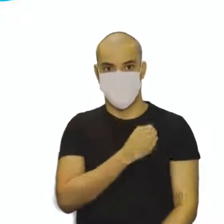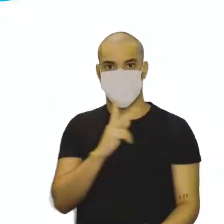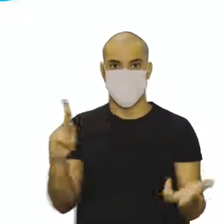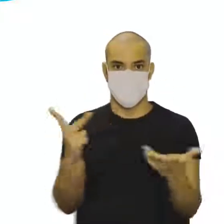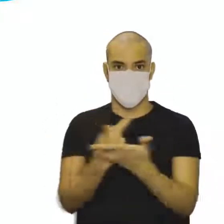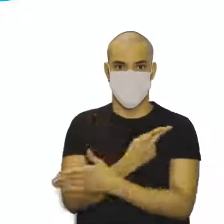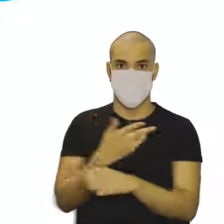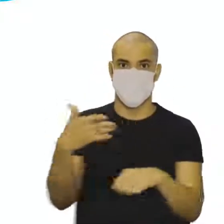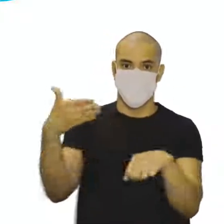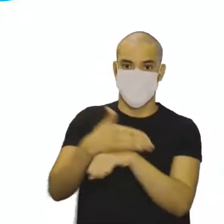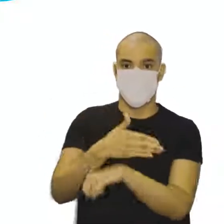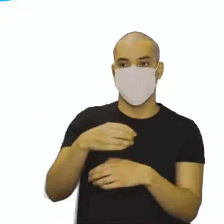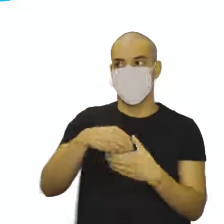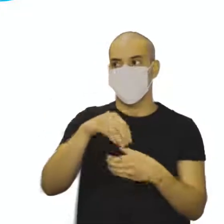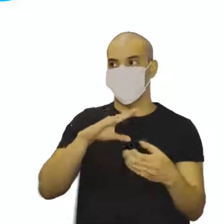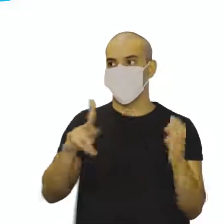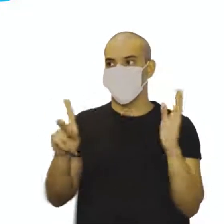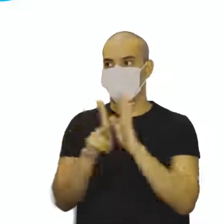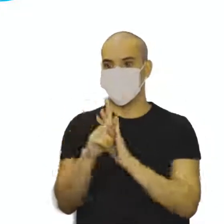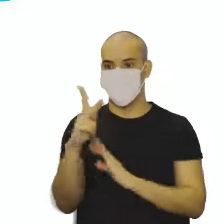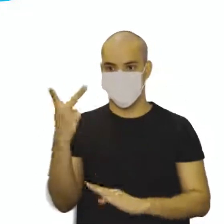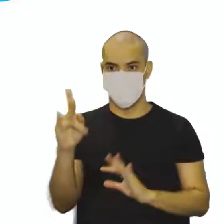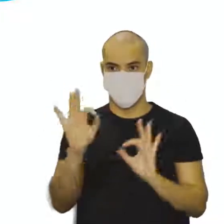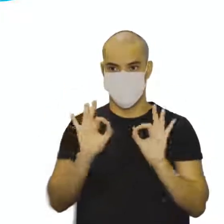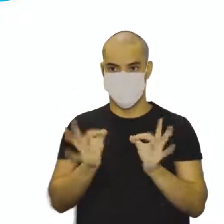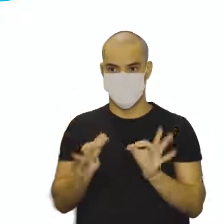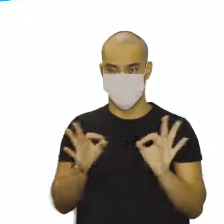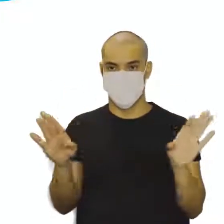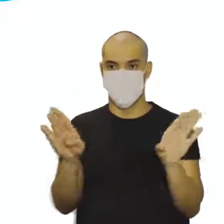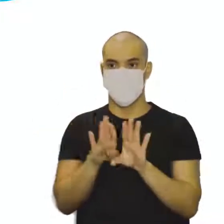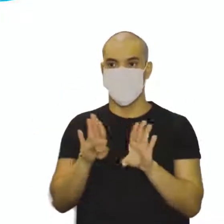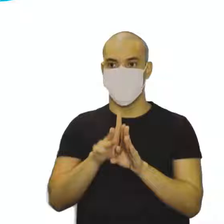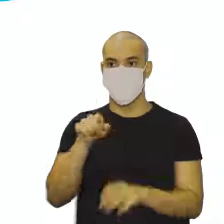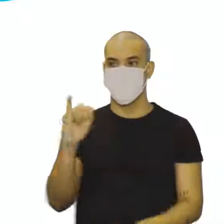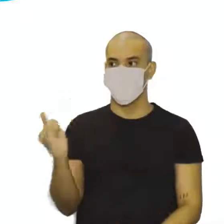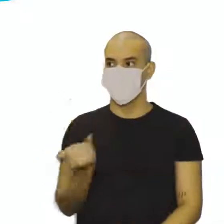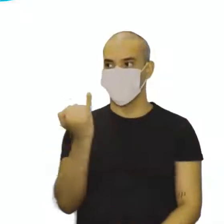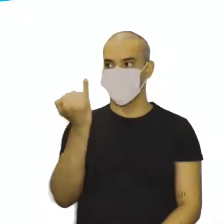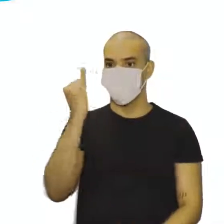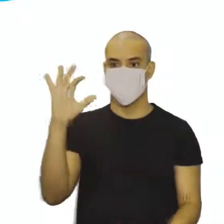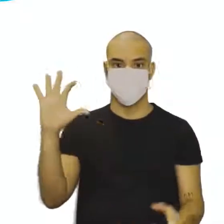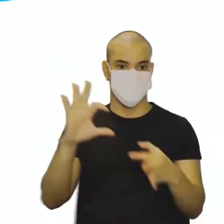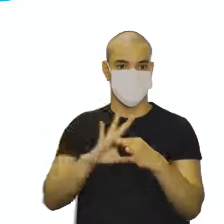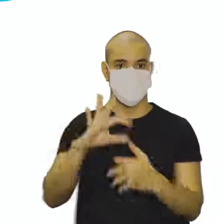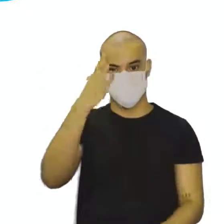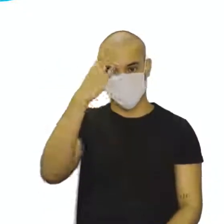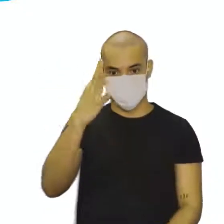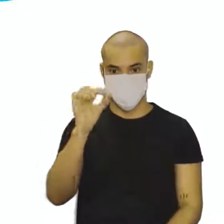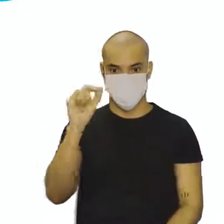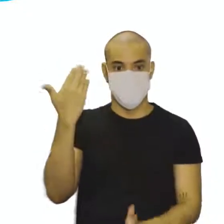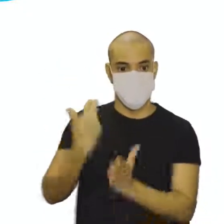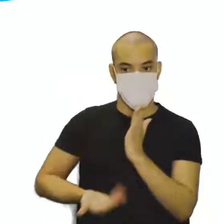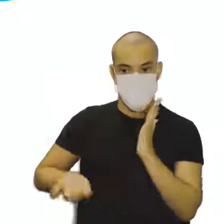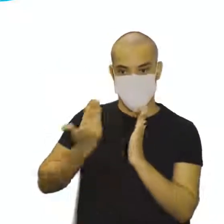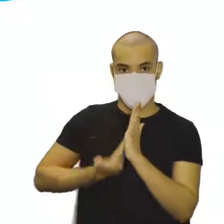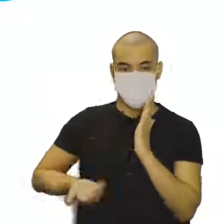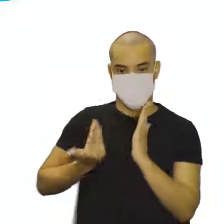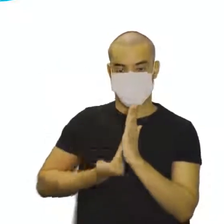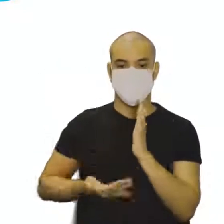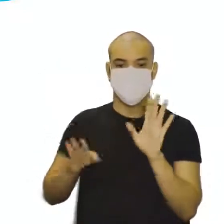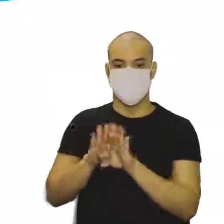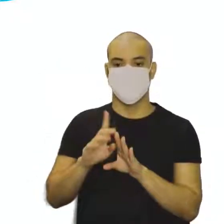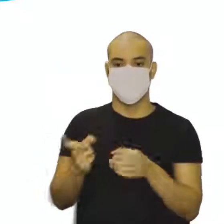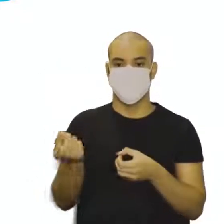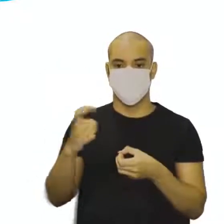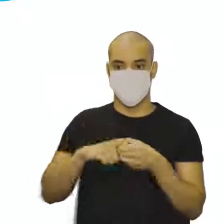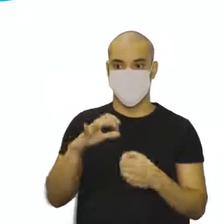de entrada e saída dele, ok? E também é importante considerar, pessoal, as perdas. Aqui, olha só